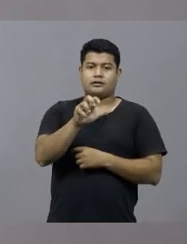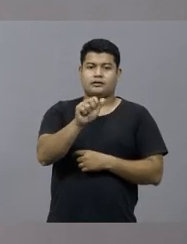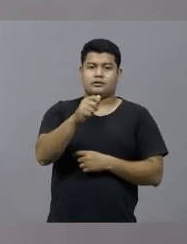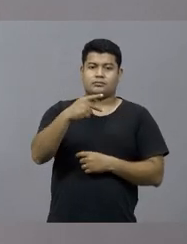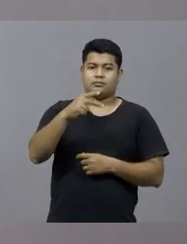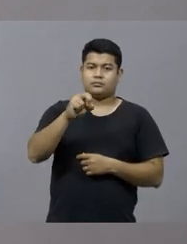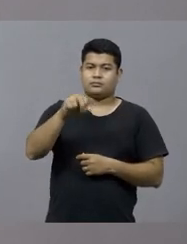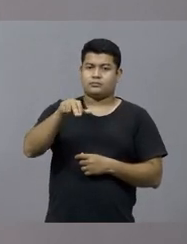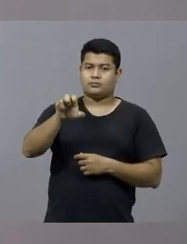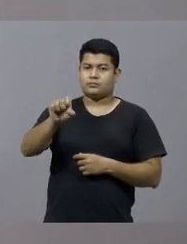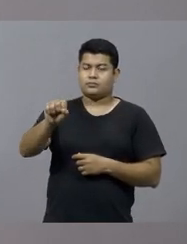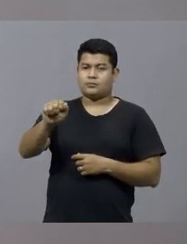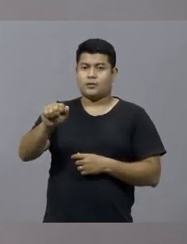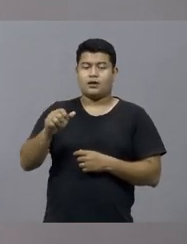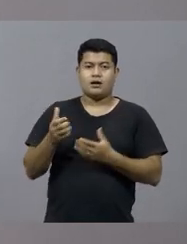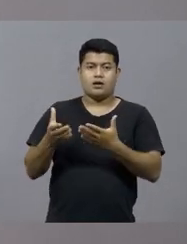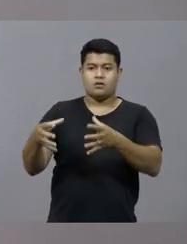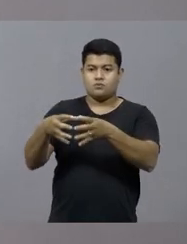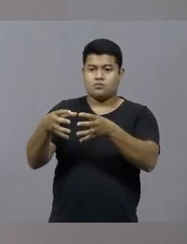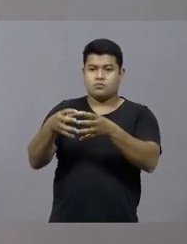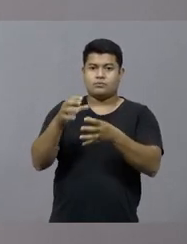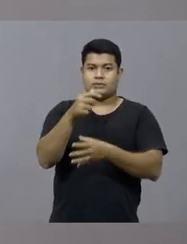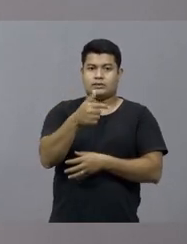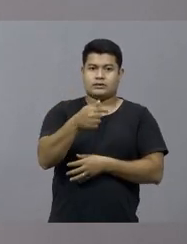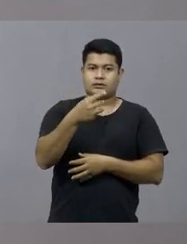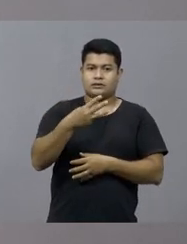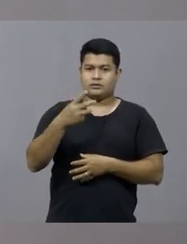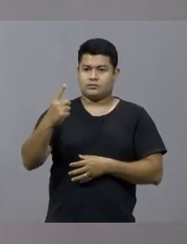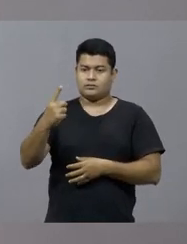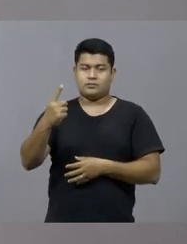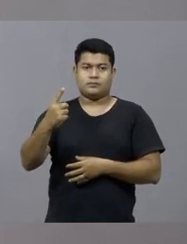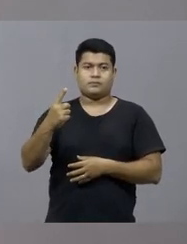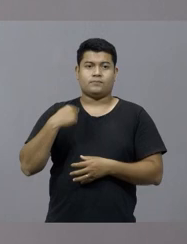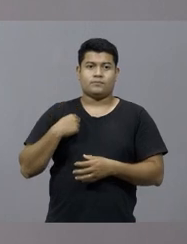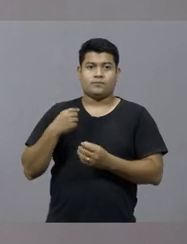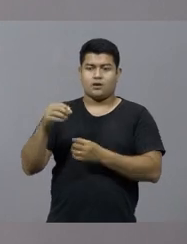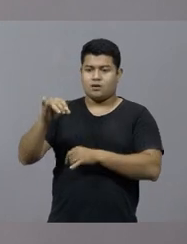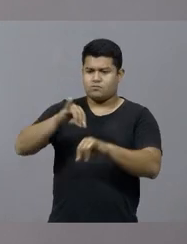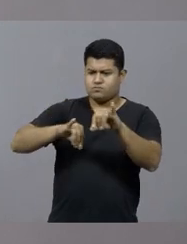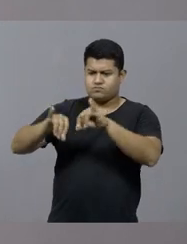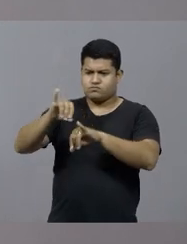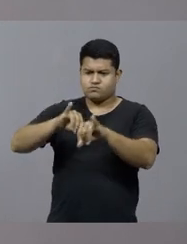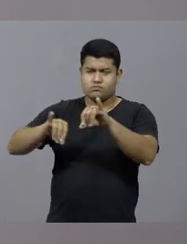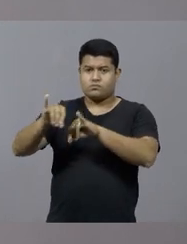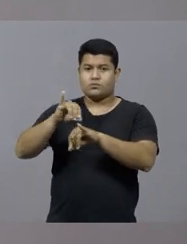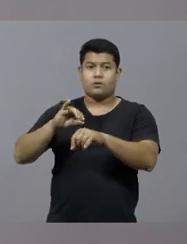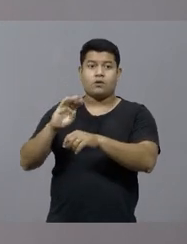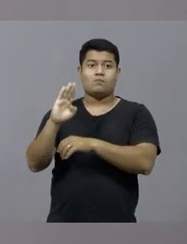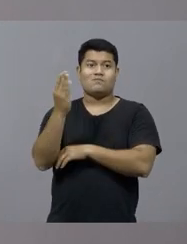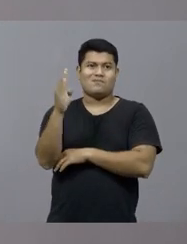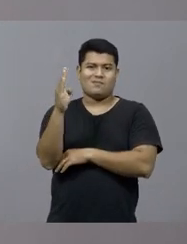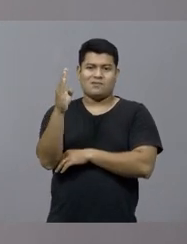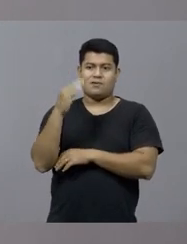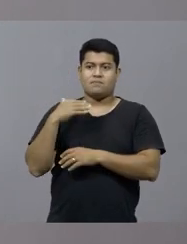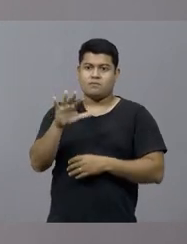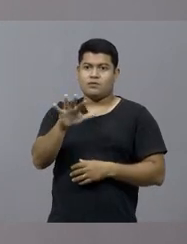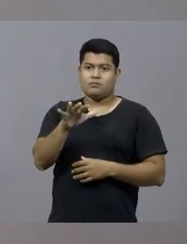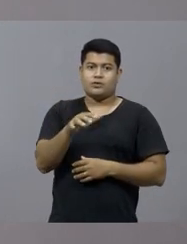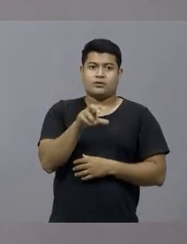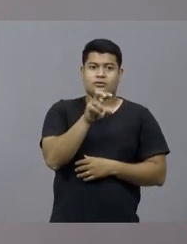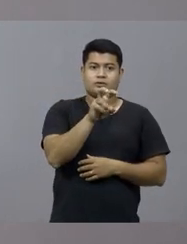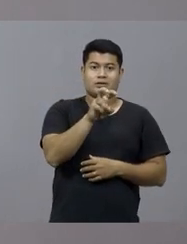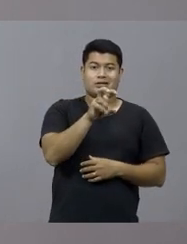731, que era do governo imperial japonês, fez experimentos biológicos com mais ou menos 500.000 de